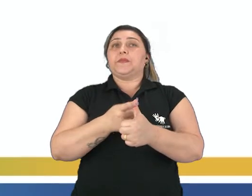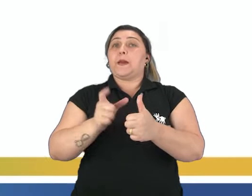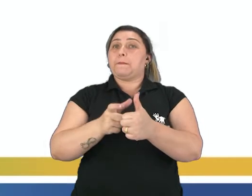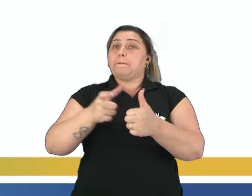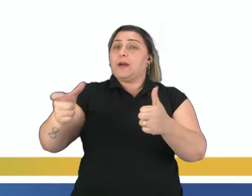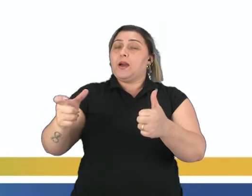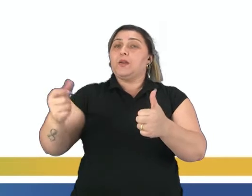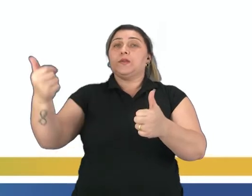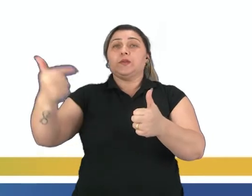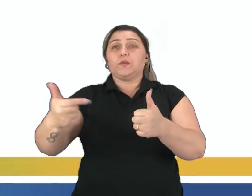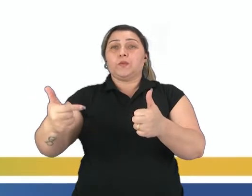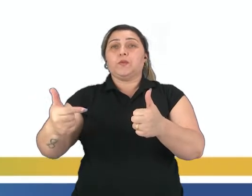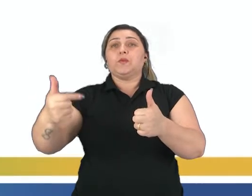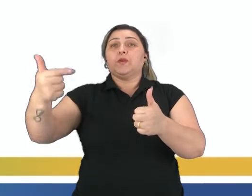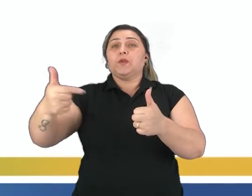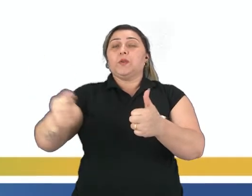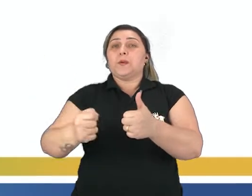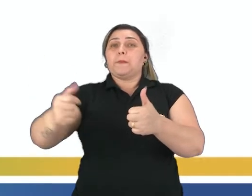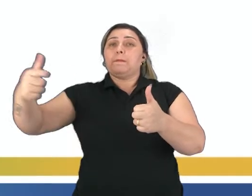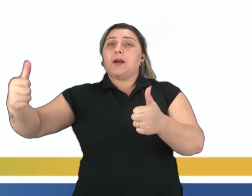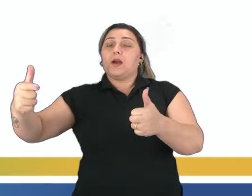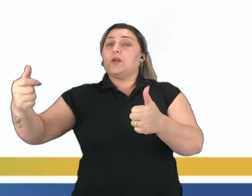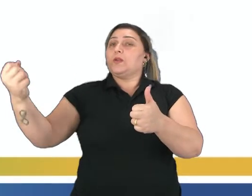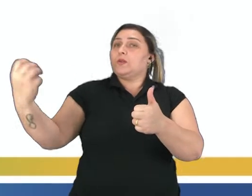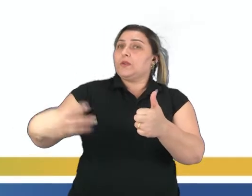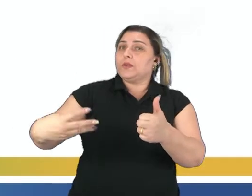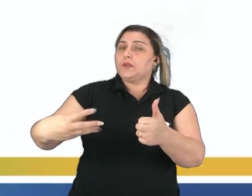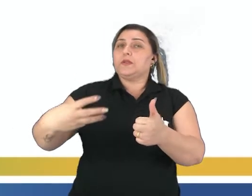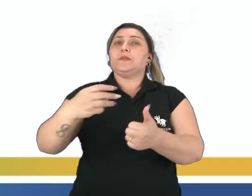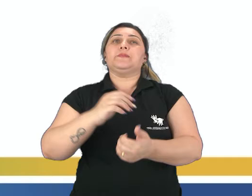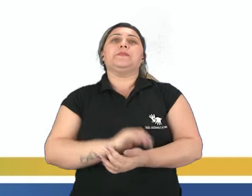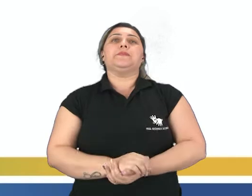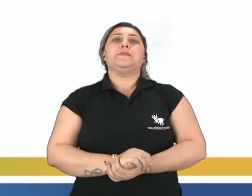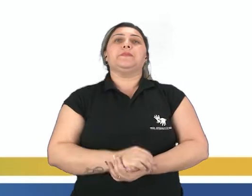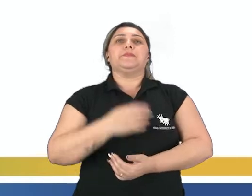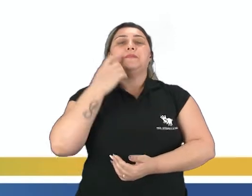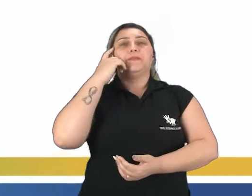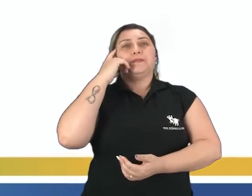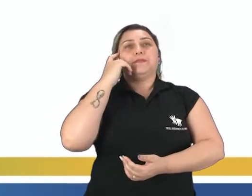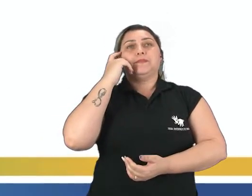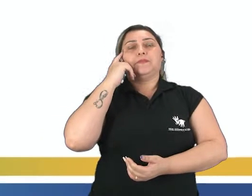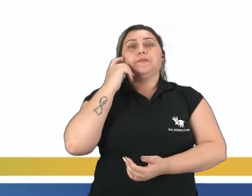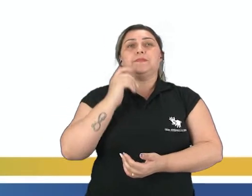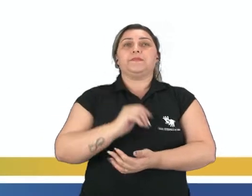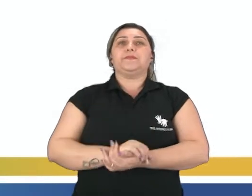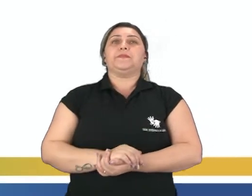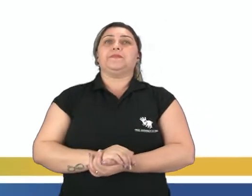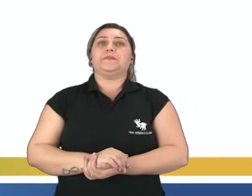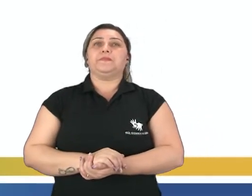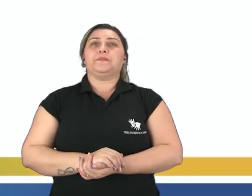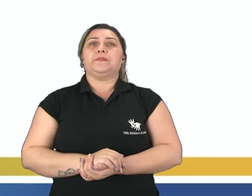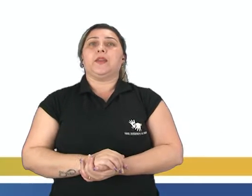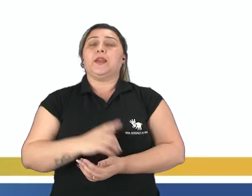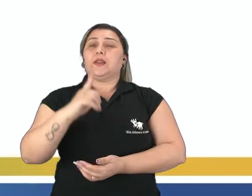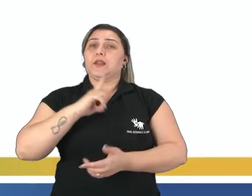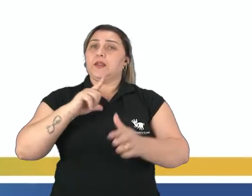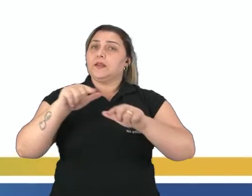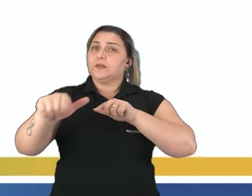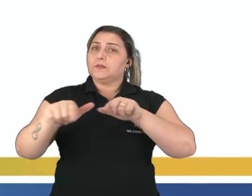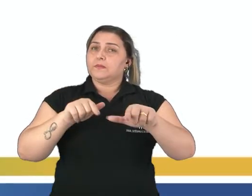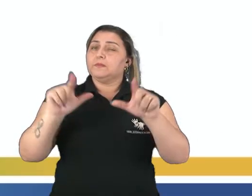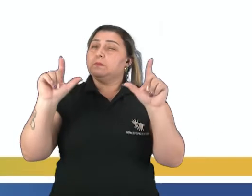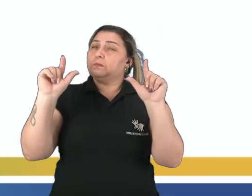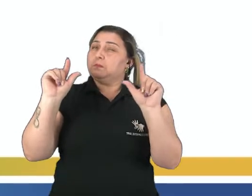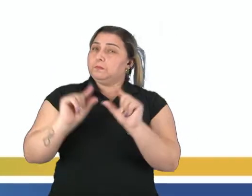maior em relação ao segundo, e o segundo uma hierarquia maior em relação ao terceiro. Havia também